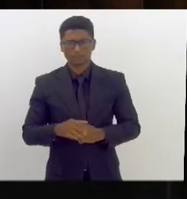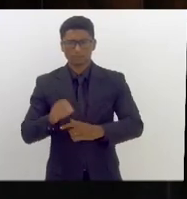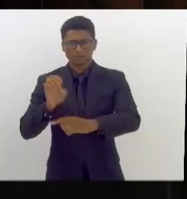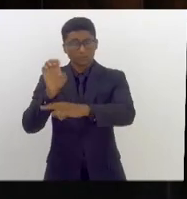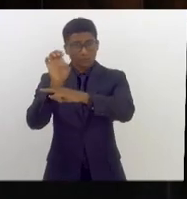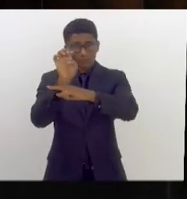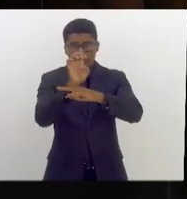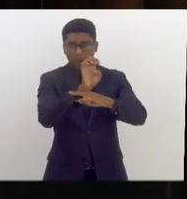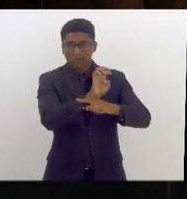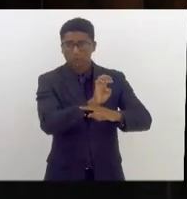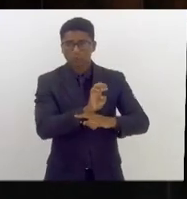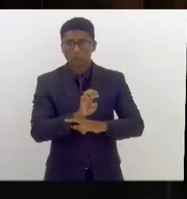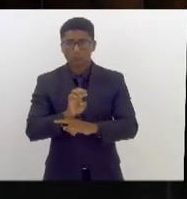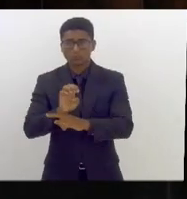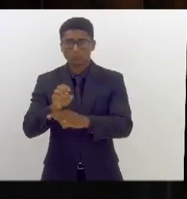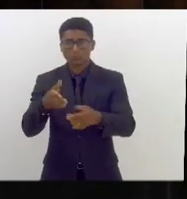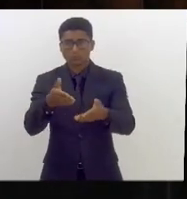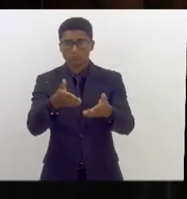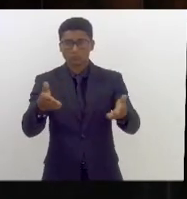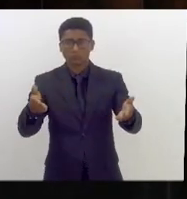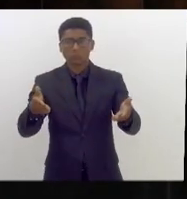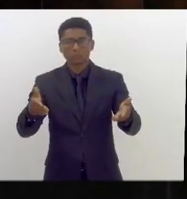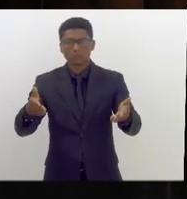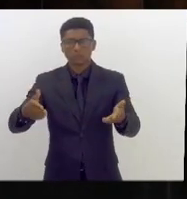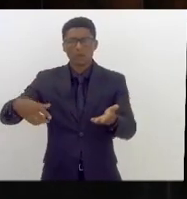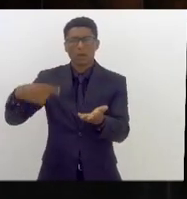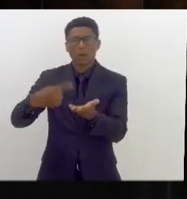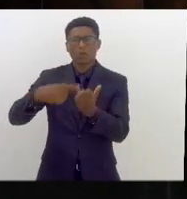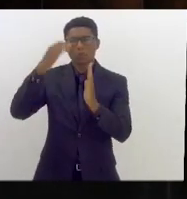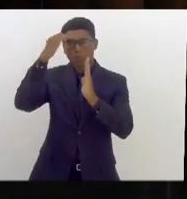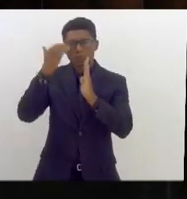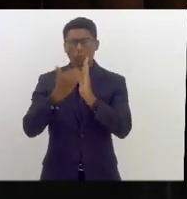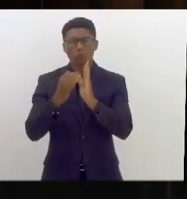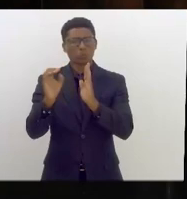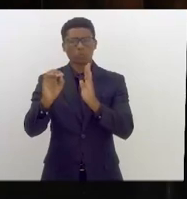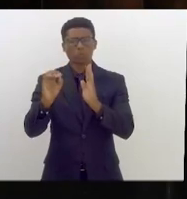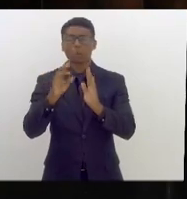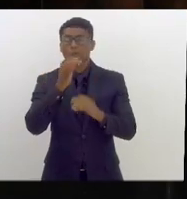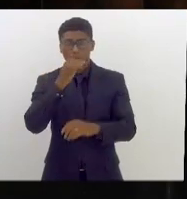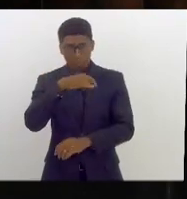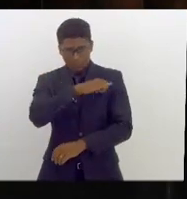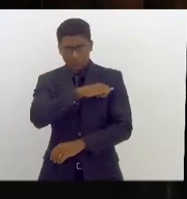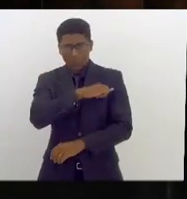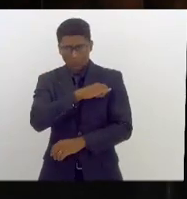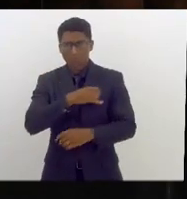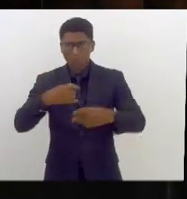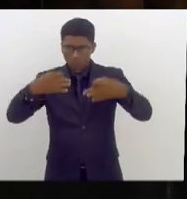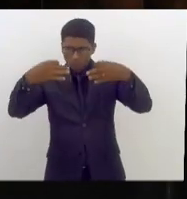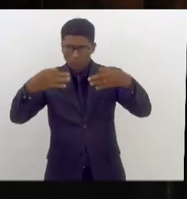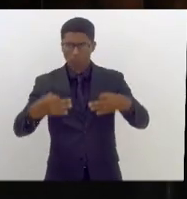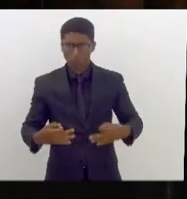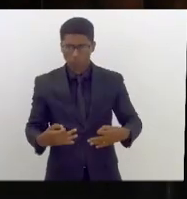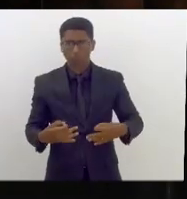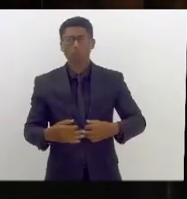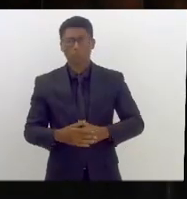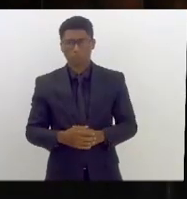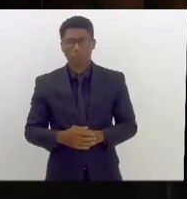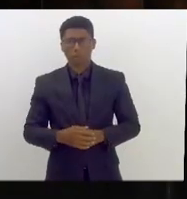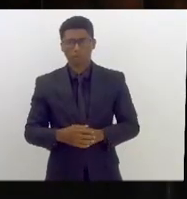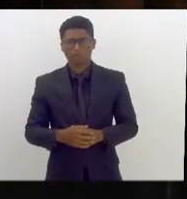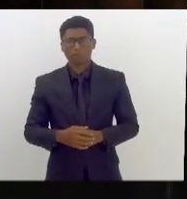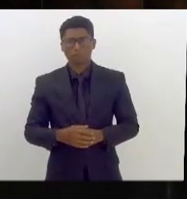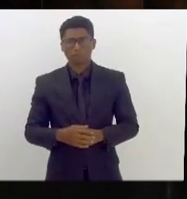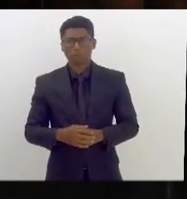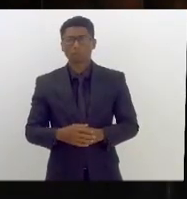que não cumpriram os acordos como o Rio de Janeiro, porque o Rio de Janeiro foi exemplar. Rio de Janeiro foi irretocável,